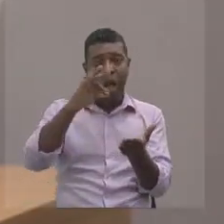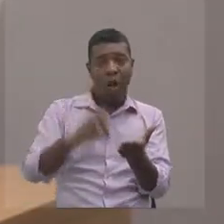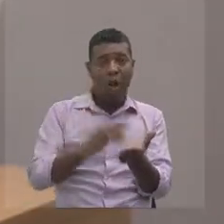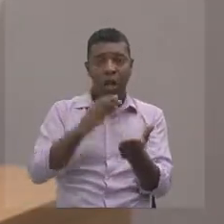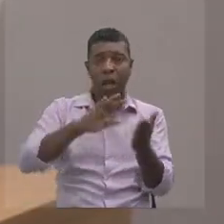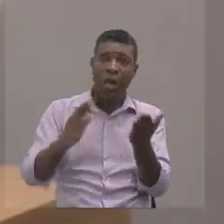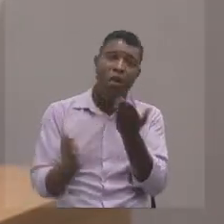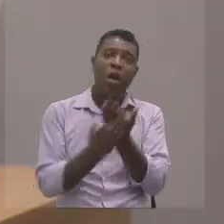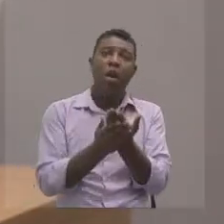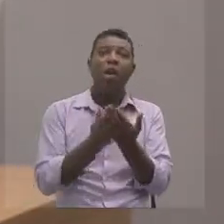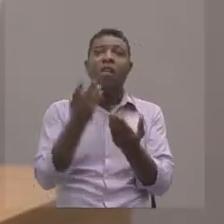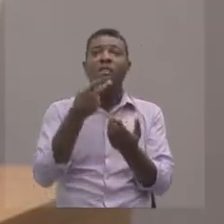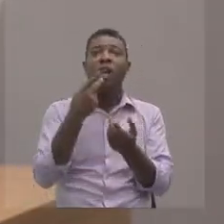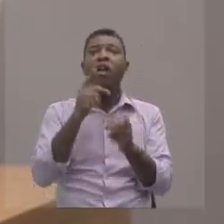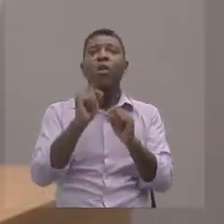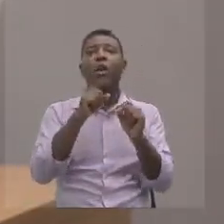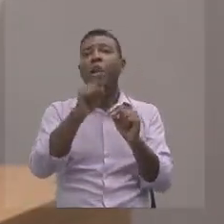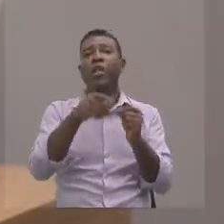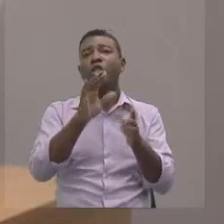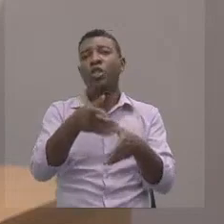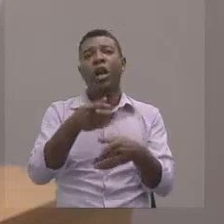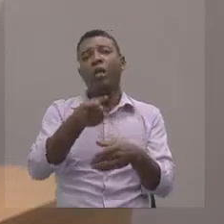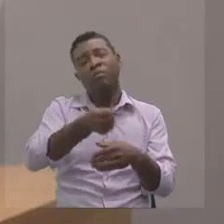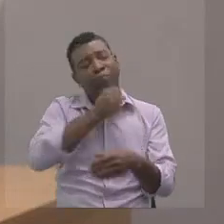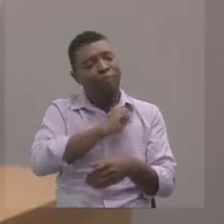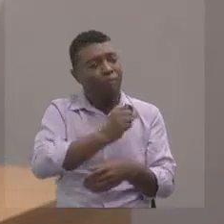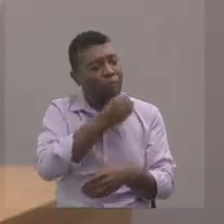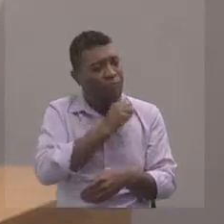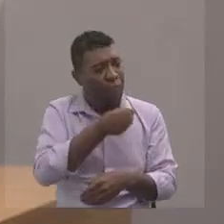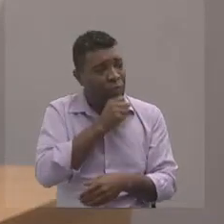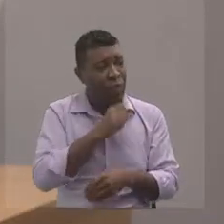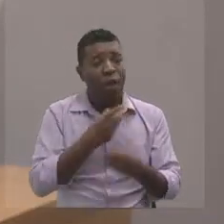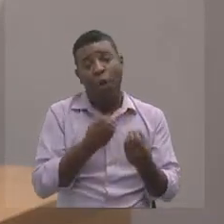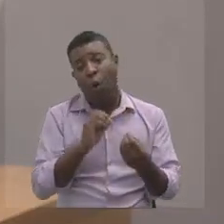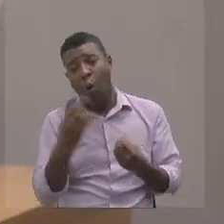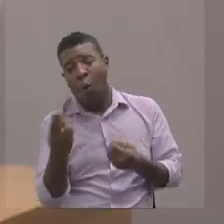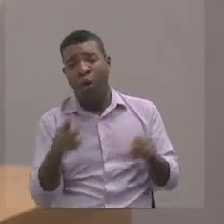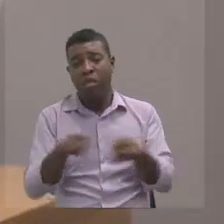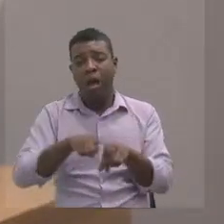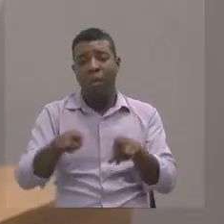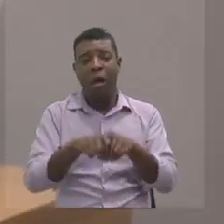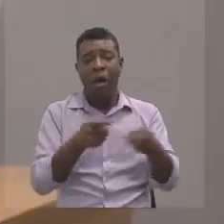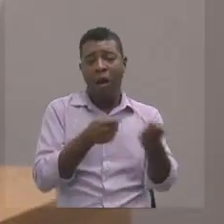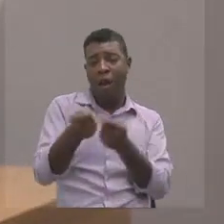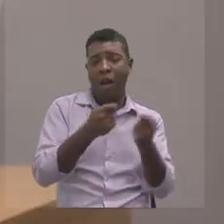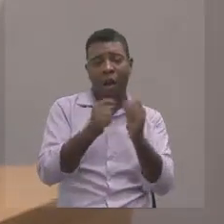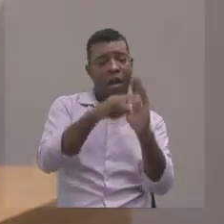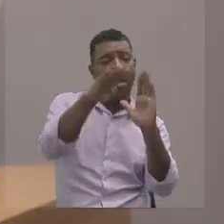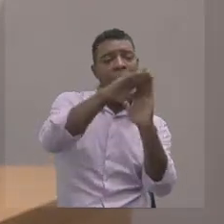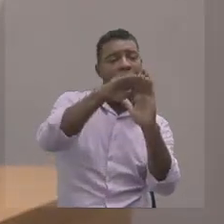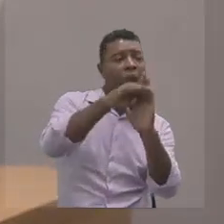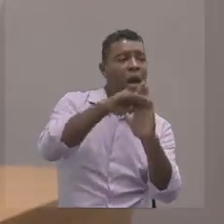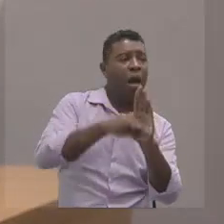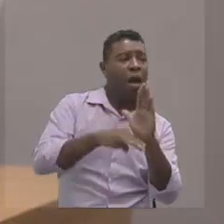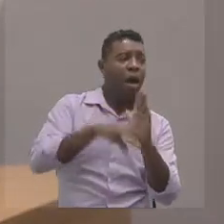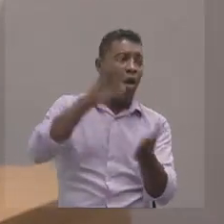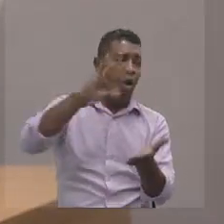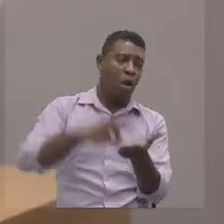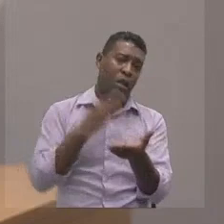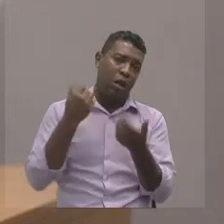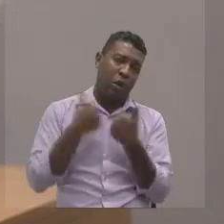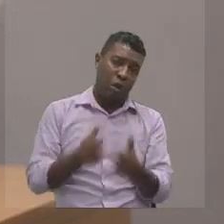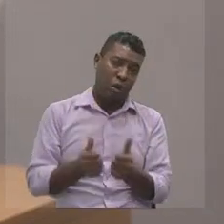cada cidade ou mesmo da renegociação dos termos do contrato das empresas de ônibus só que o que o estudo